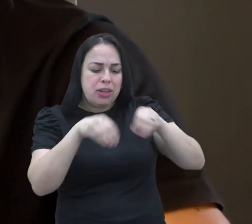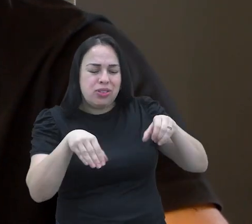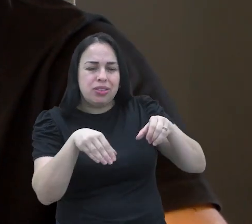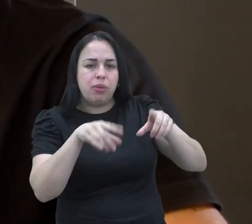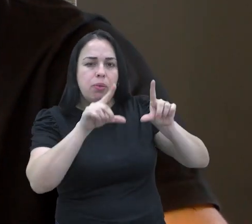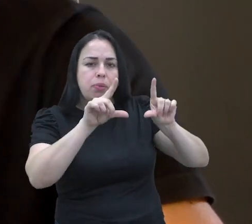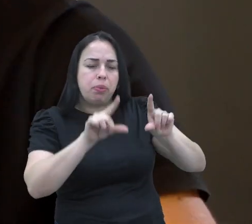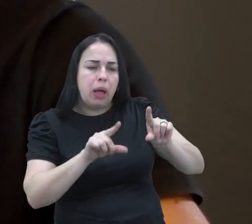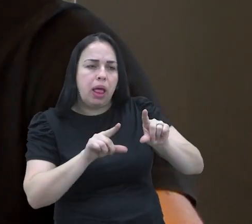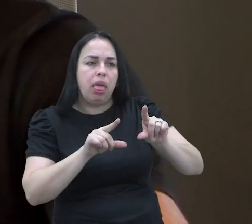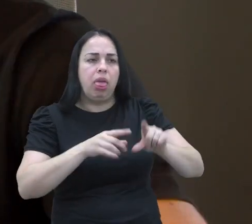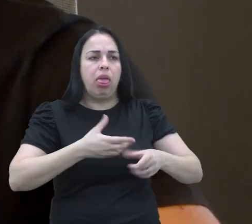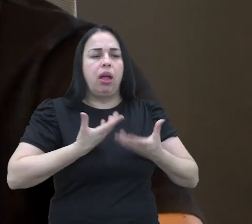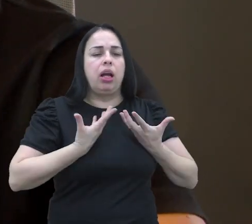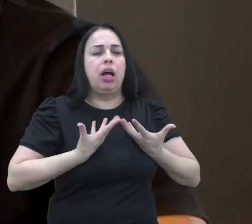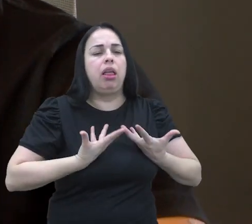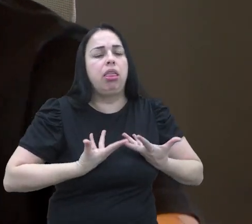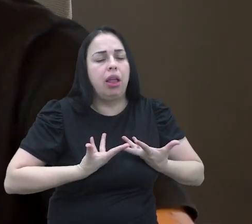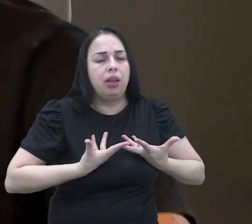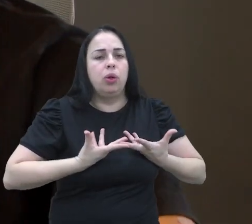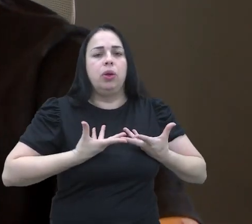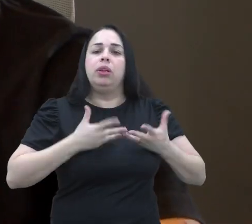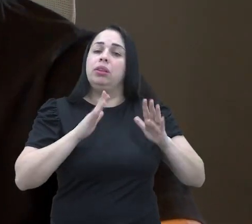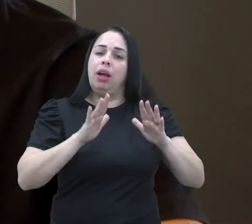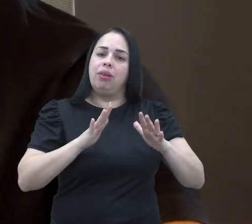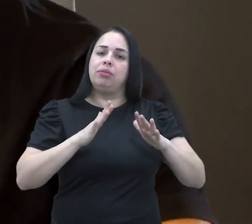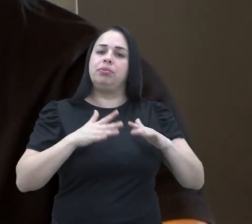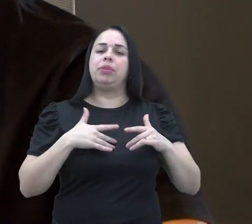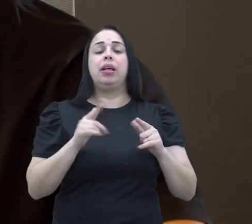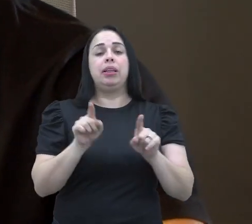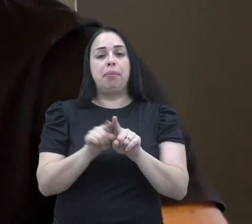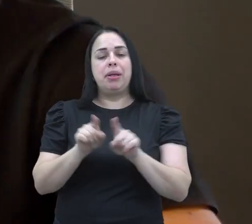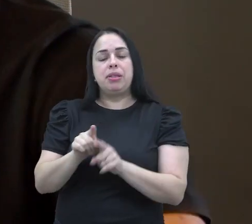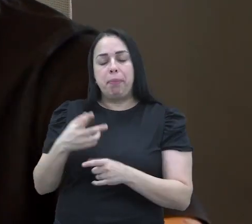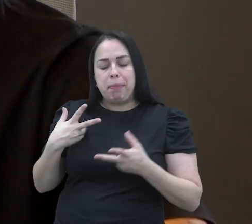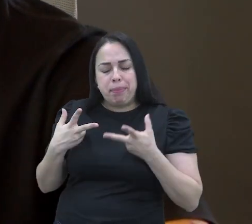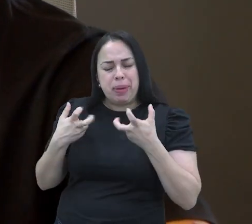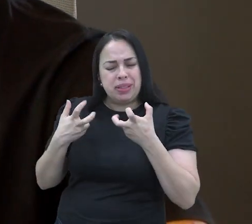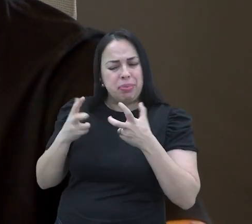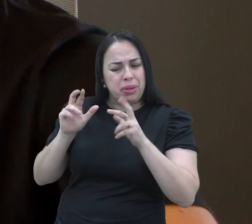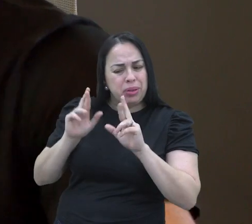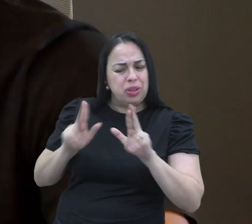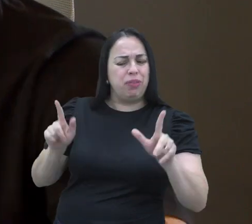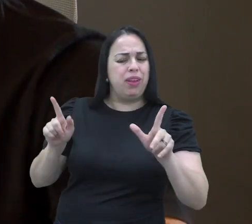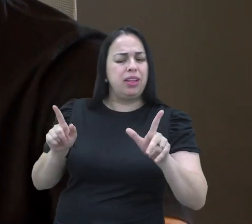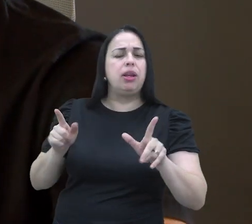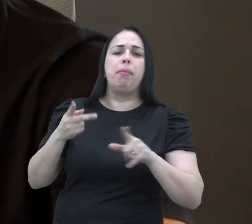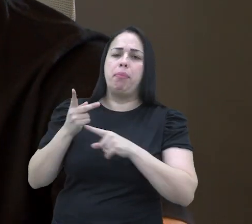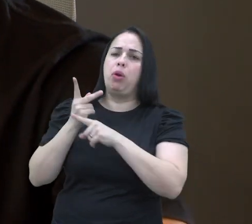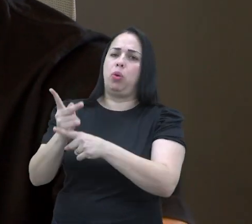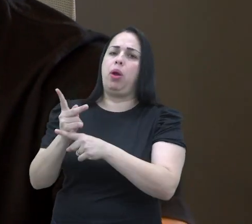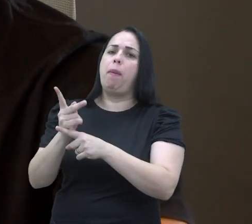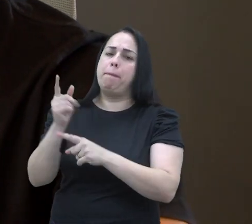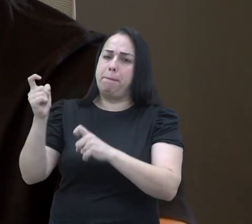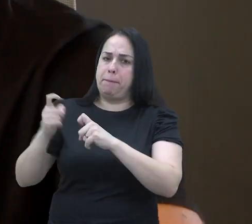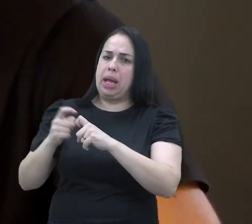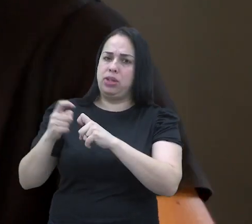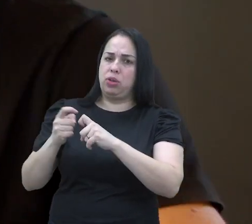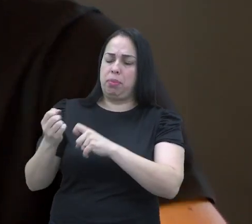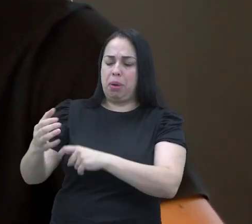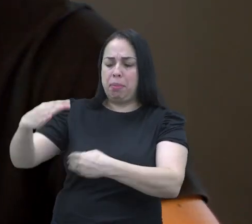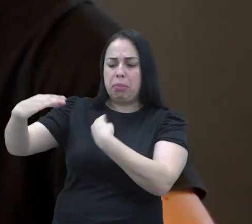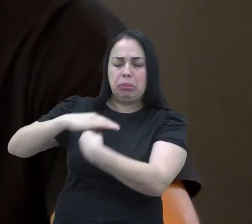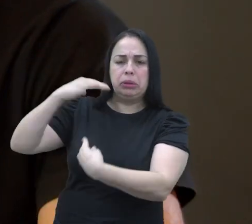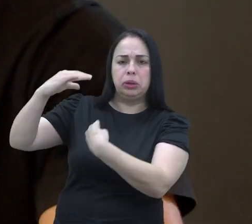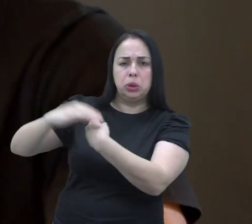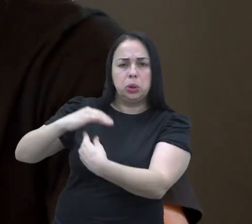os prejuízos. Se eu não consigo, mas percebo que eu estou passando por esse processo, procurar um psicoterapeuta especializado